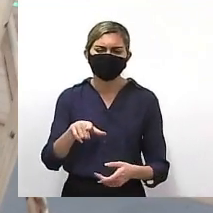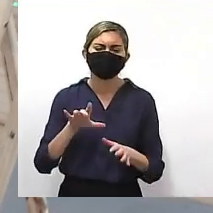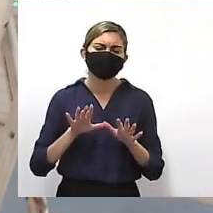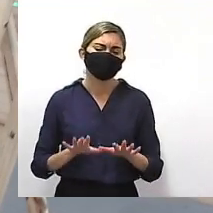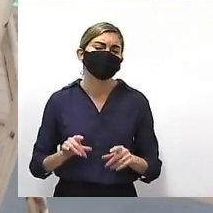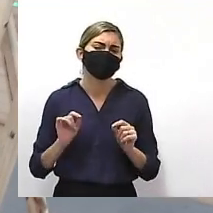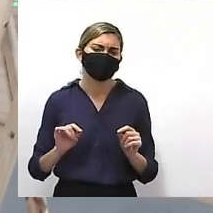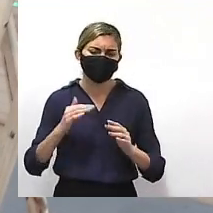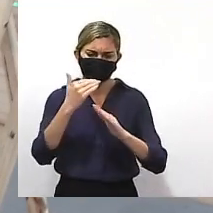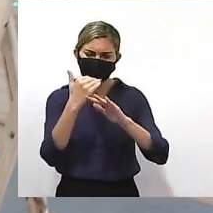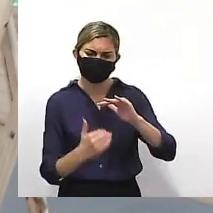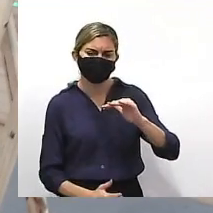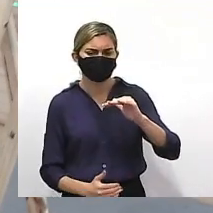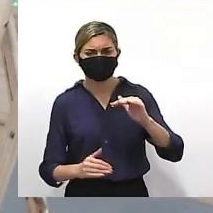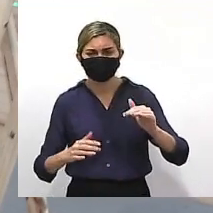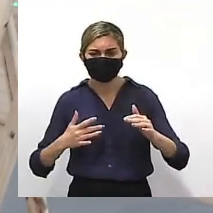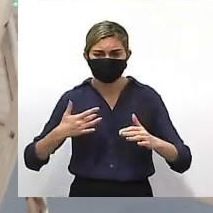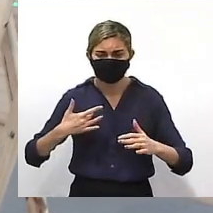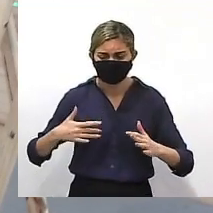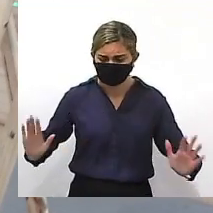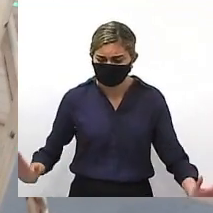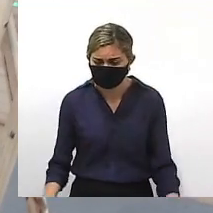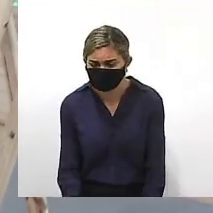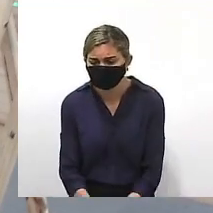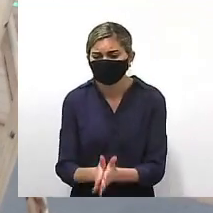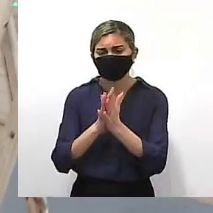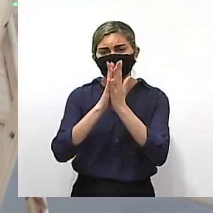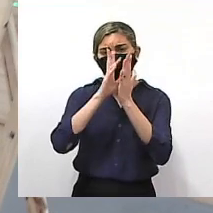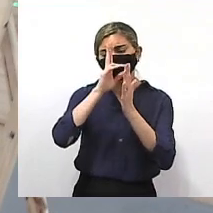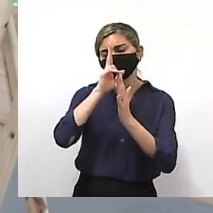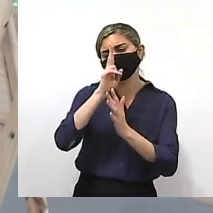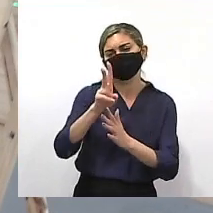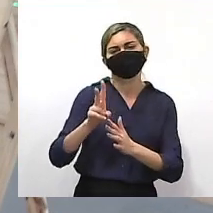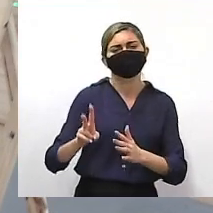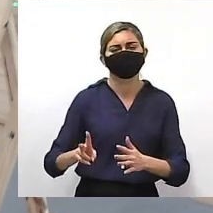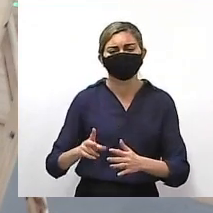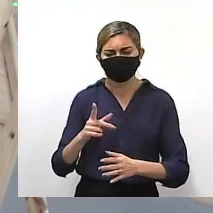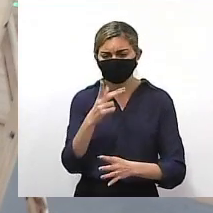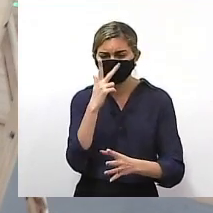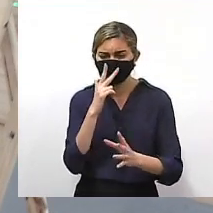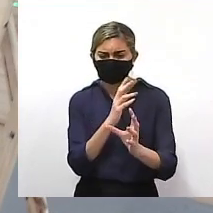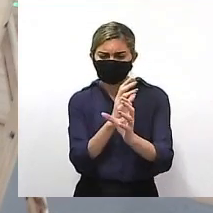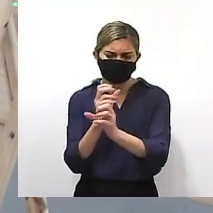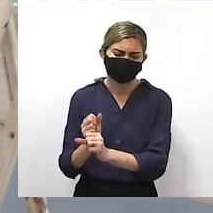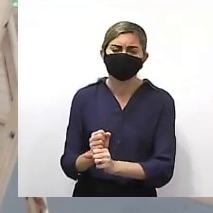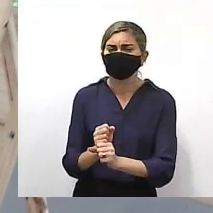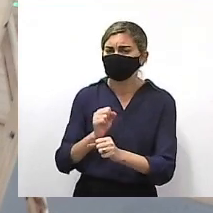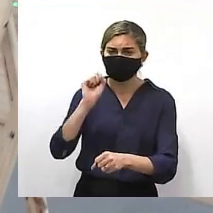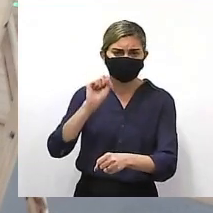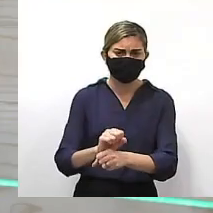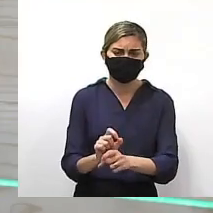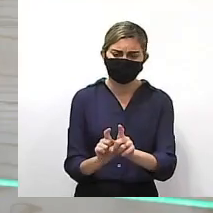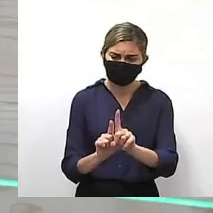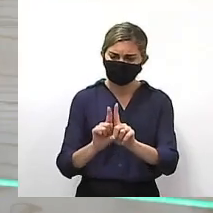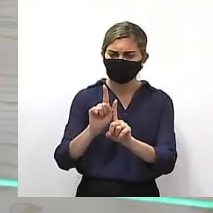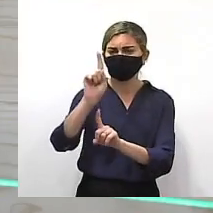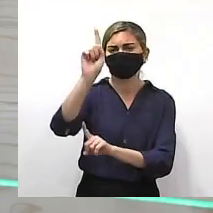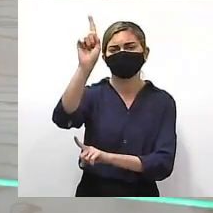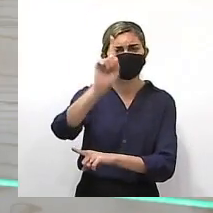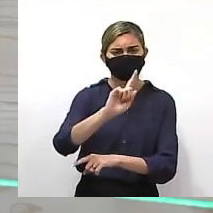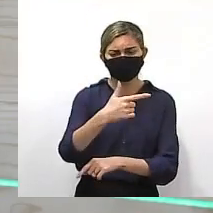estão abaixo da linha da miséria. Parece que esses números eles não param de aumentar